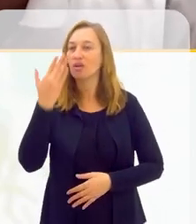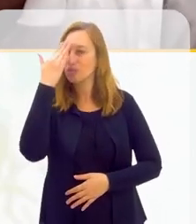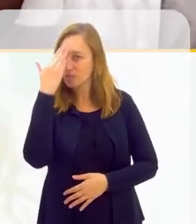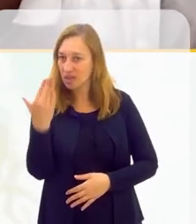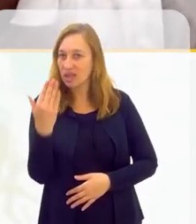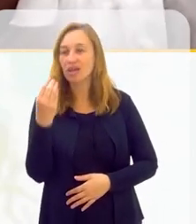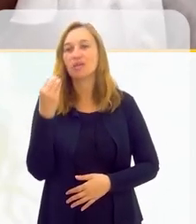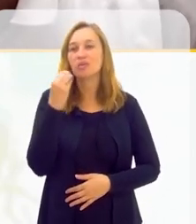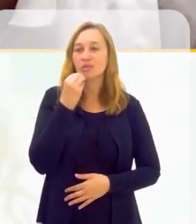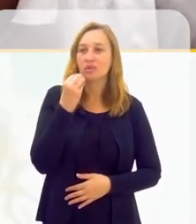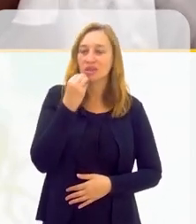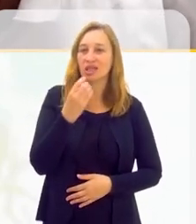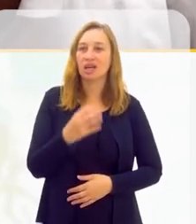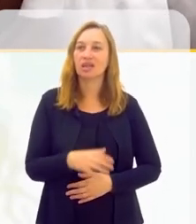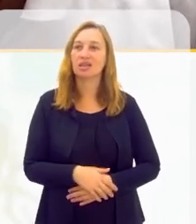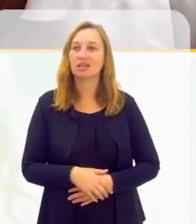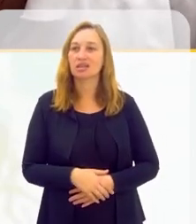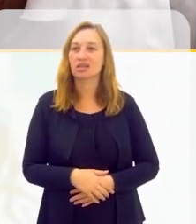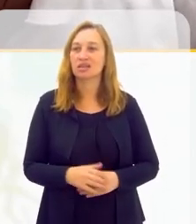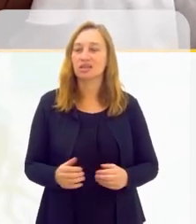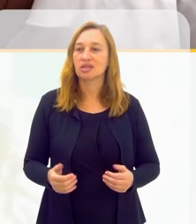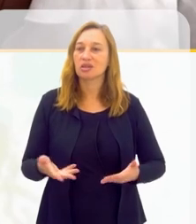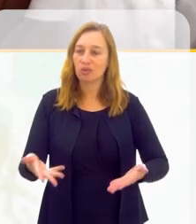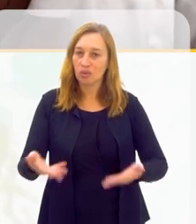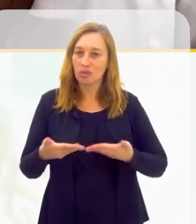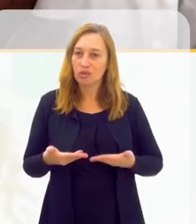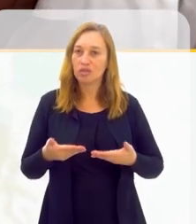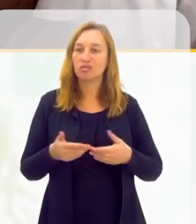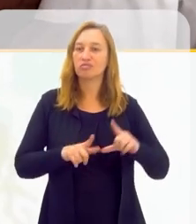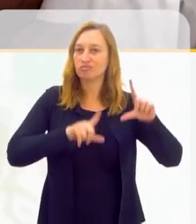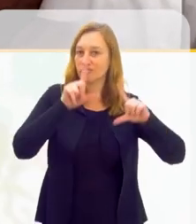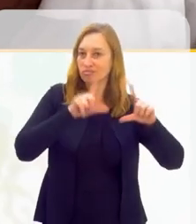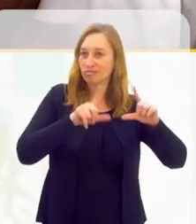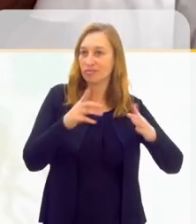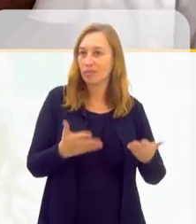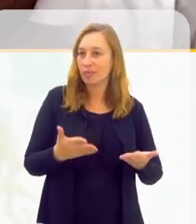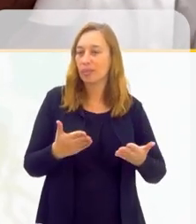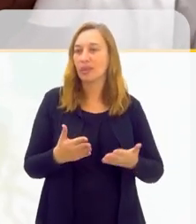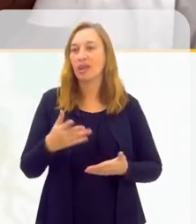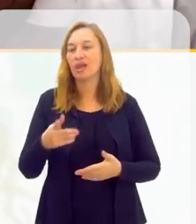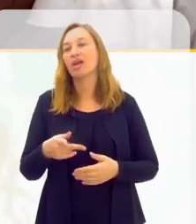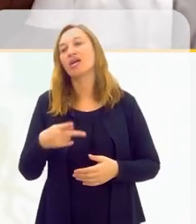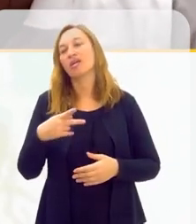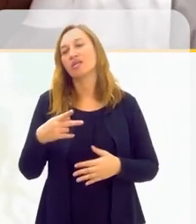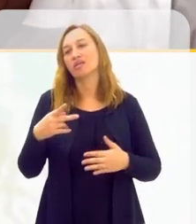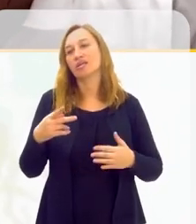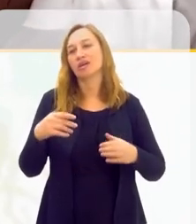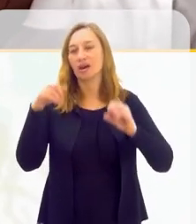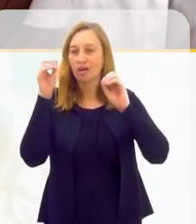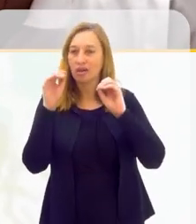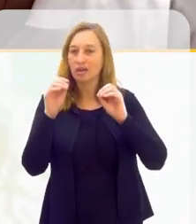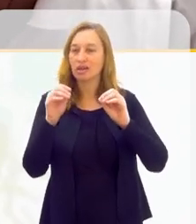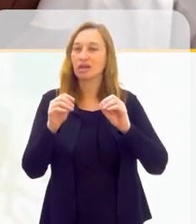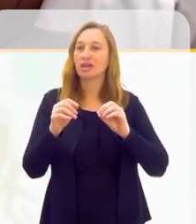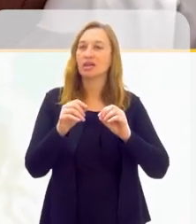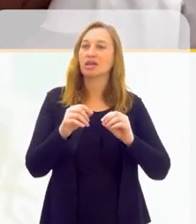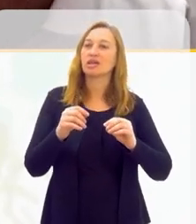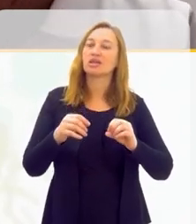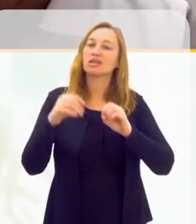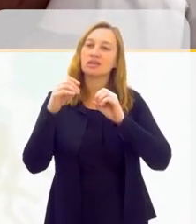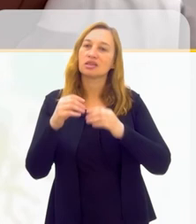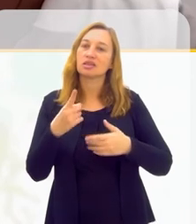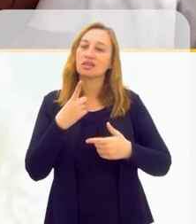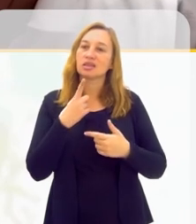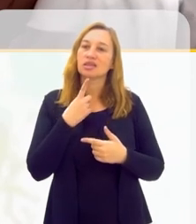obrigado pela oportunidade, pelo convite para estar no programa e desejar também as maiores felicidades para o programa e para todos os que nos